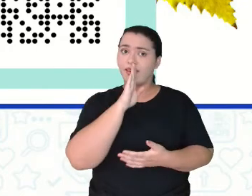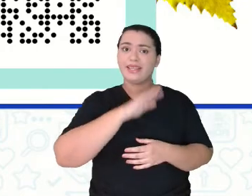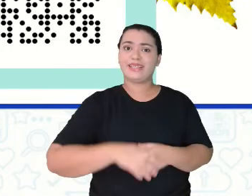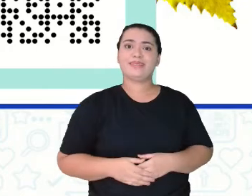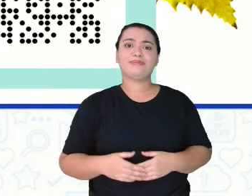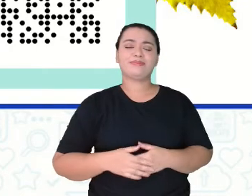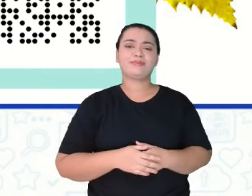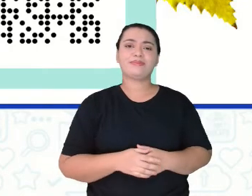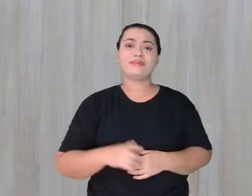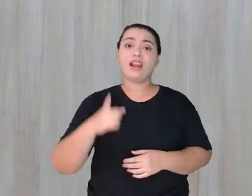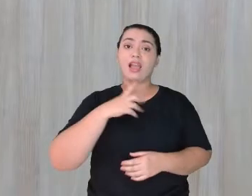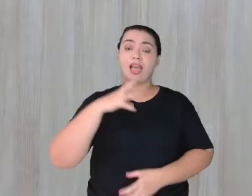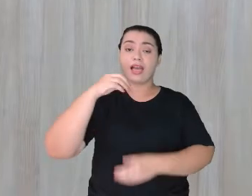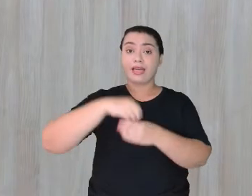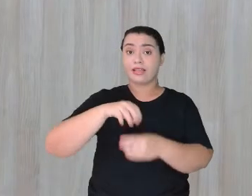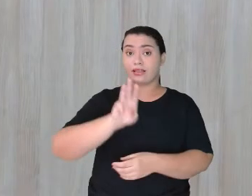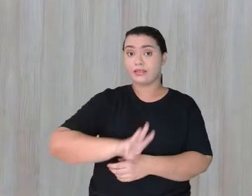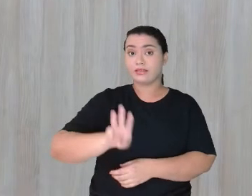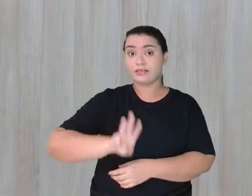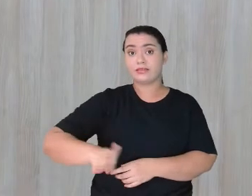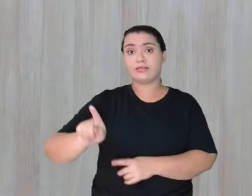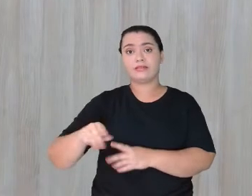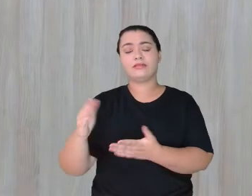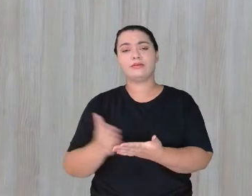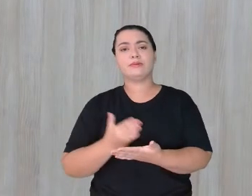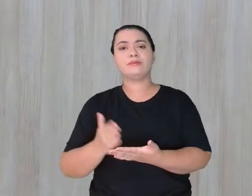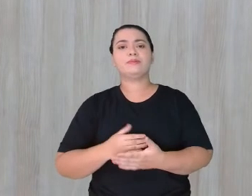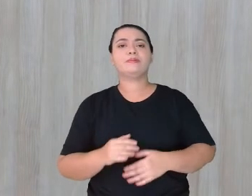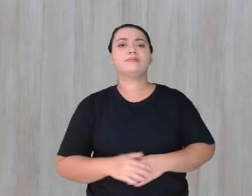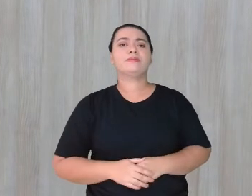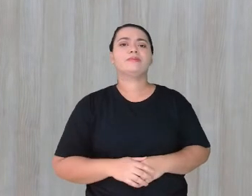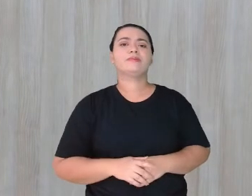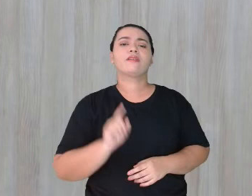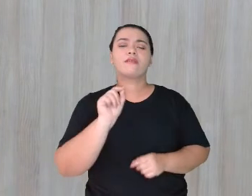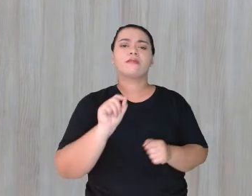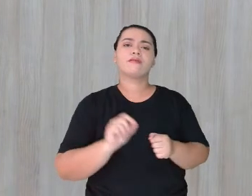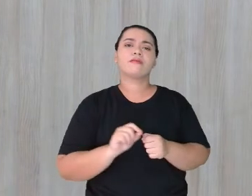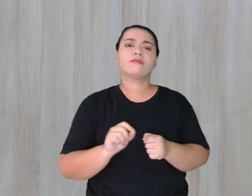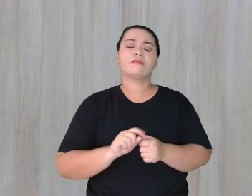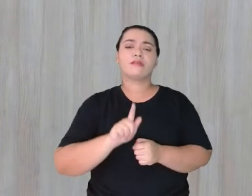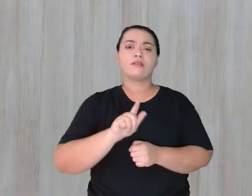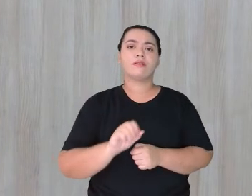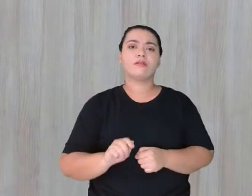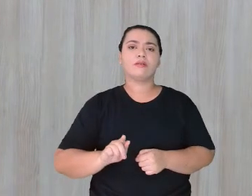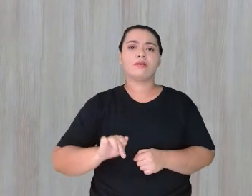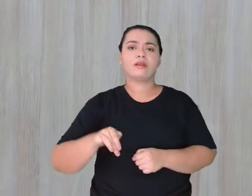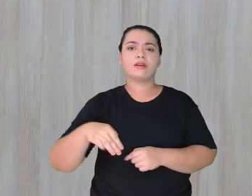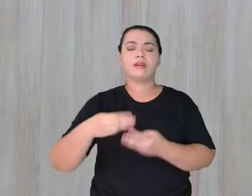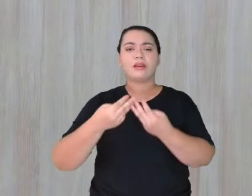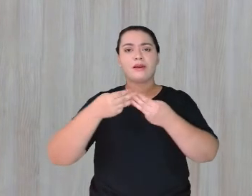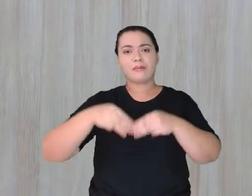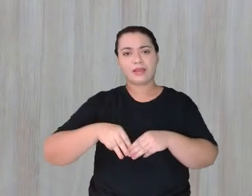certo? No site da Árvore do Livro. Faz o login com o seu número de matrícula e